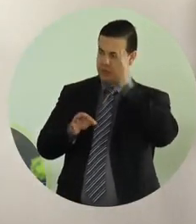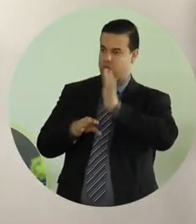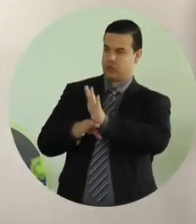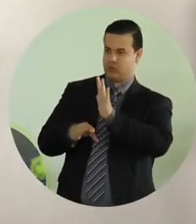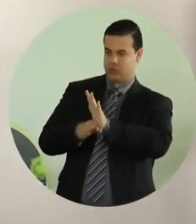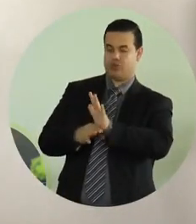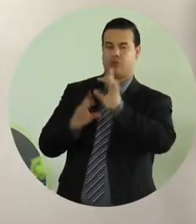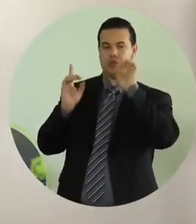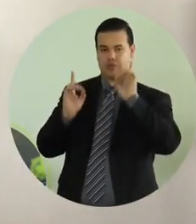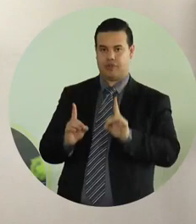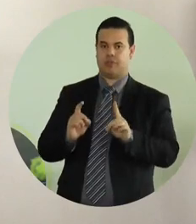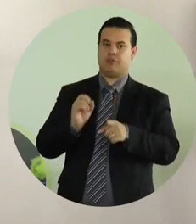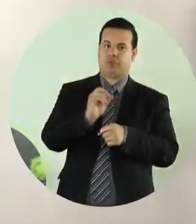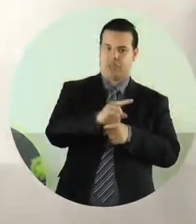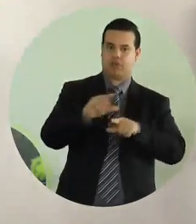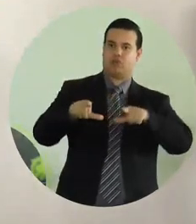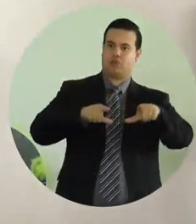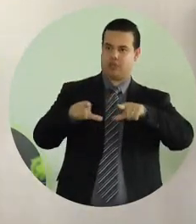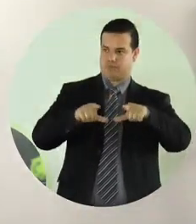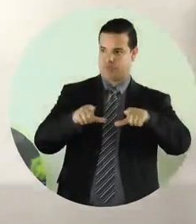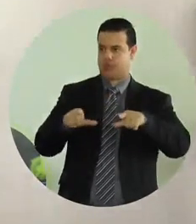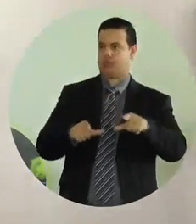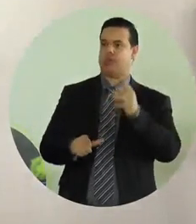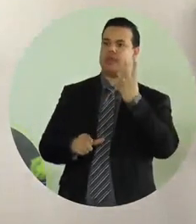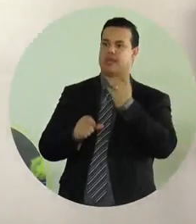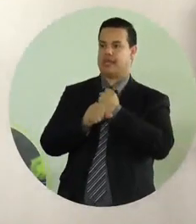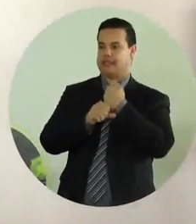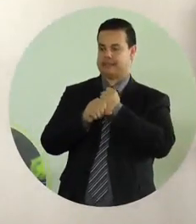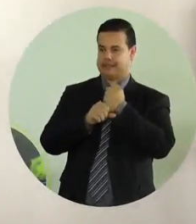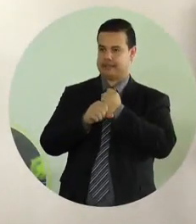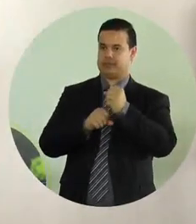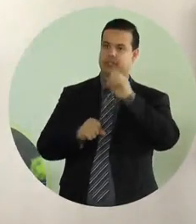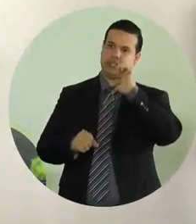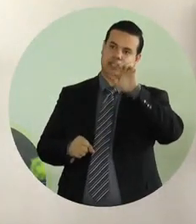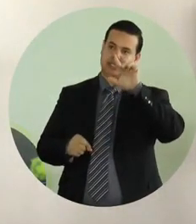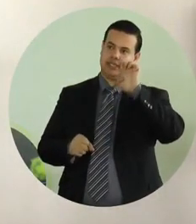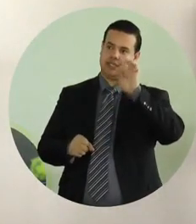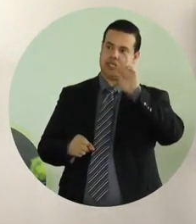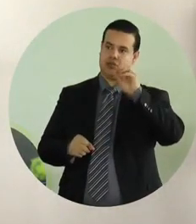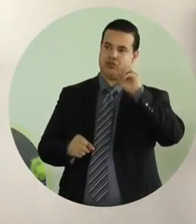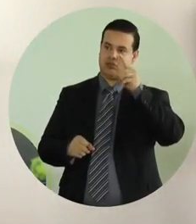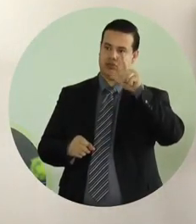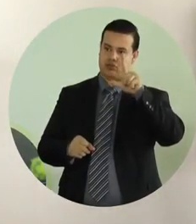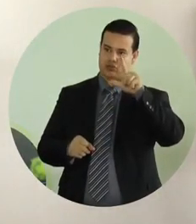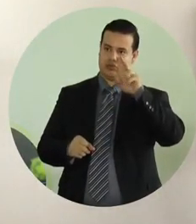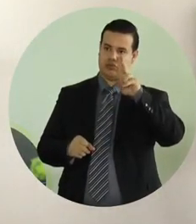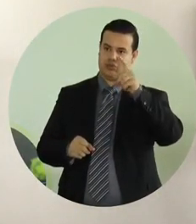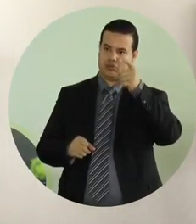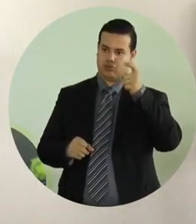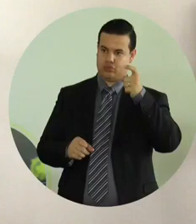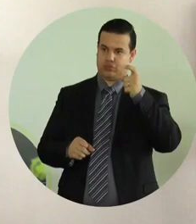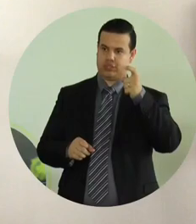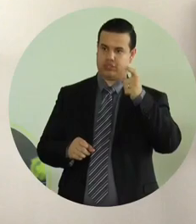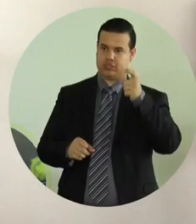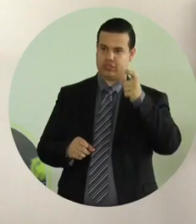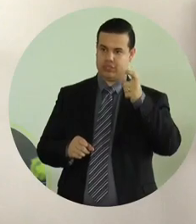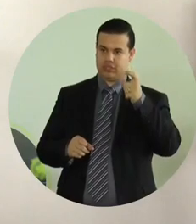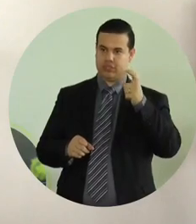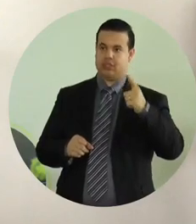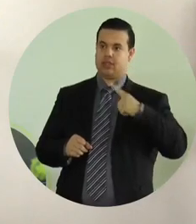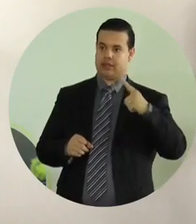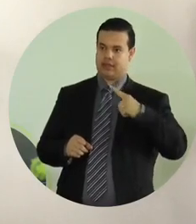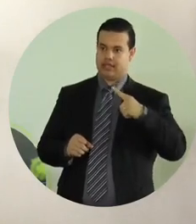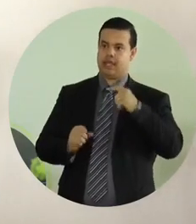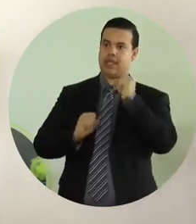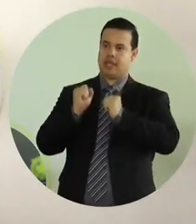Há 13 anos em atividade, tendo a Electrolux como mantenedora, a Unileru conta hoje com 30